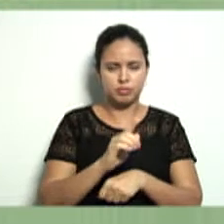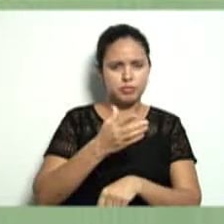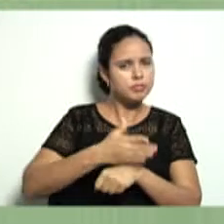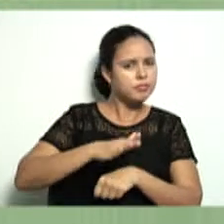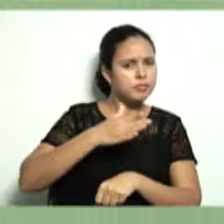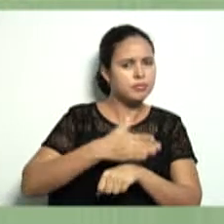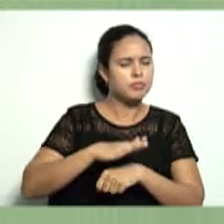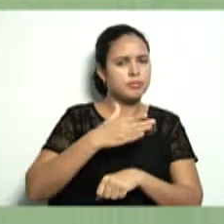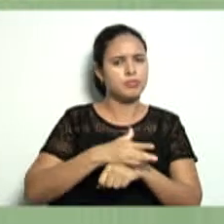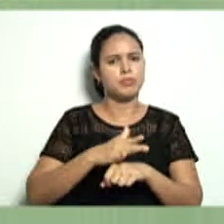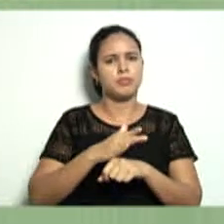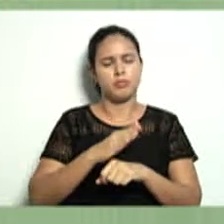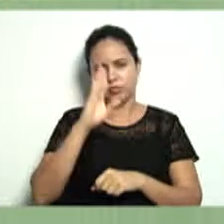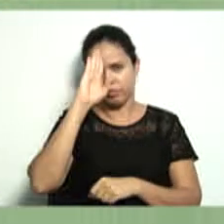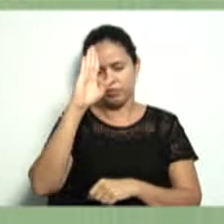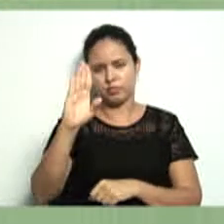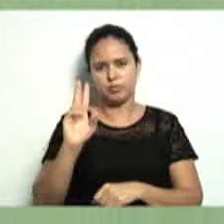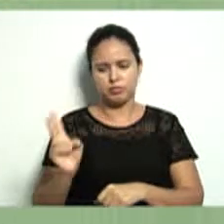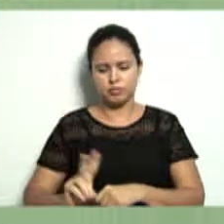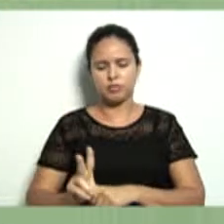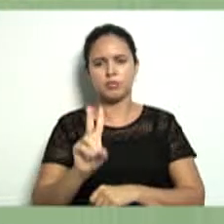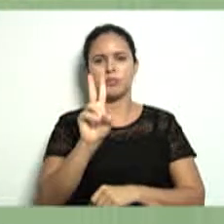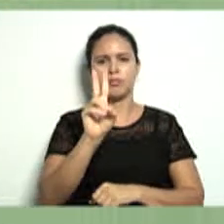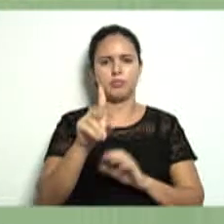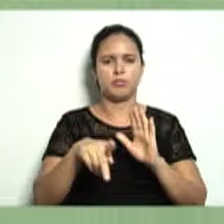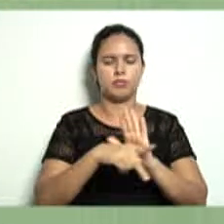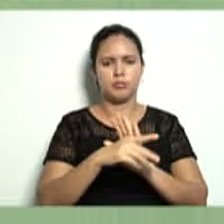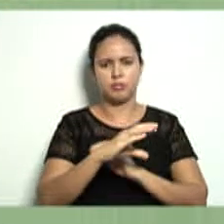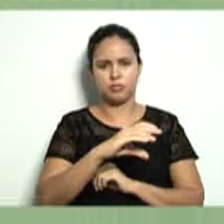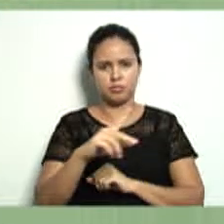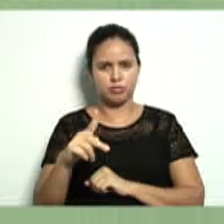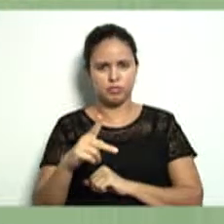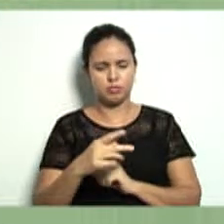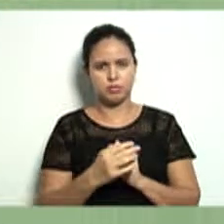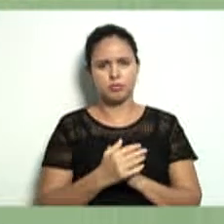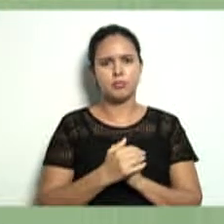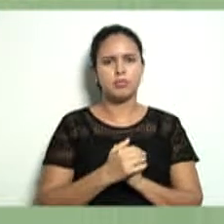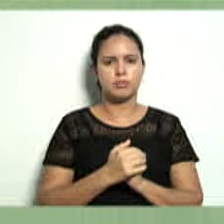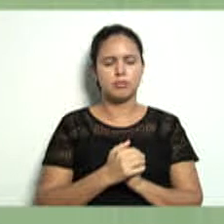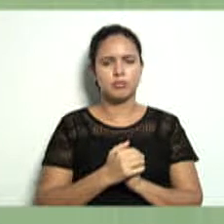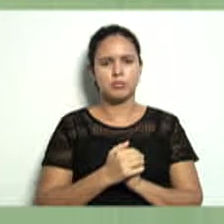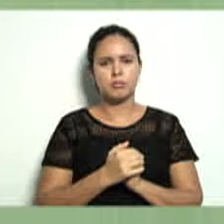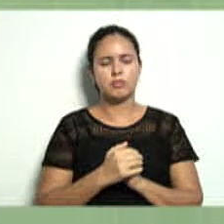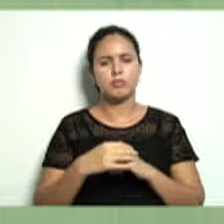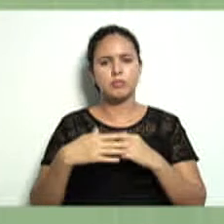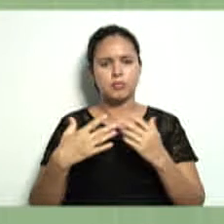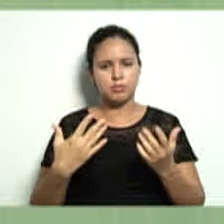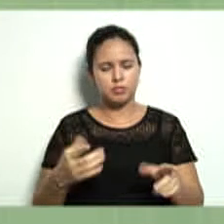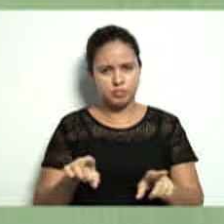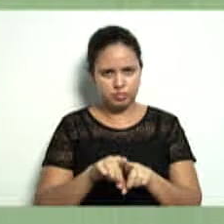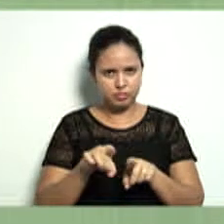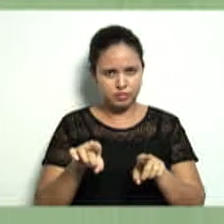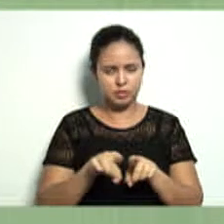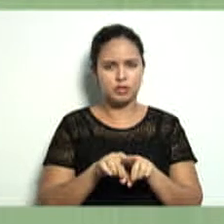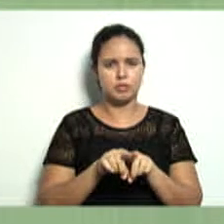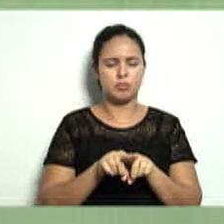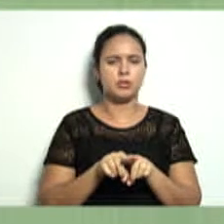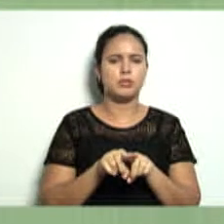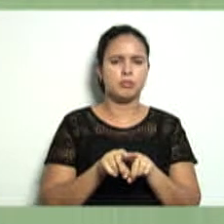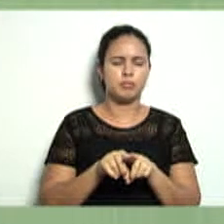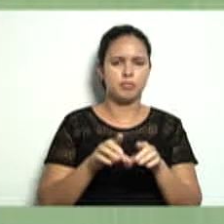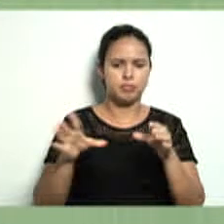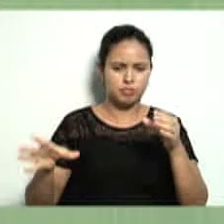deve refletir os princípios e valores cooperativistas. Uma das oportunidades a favor